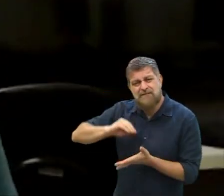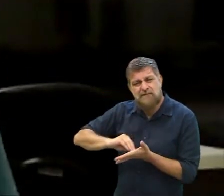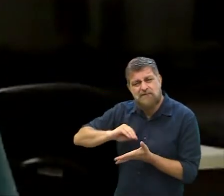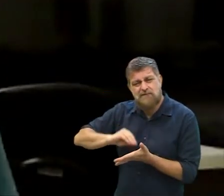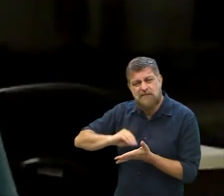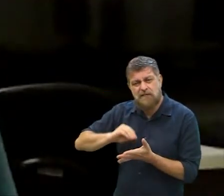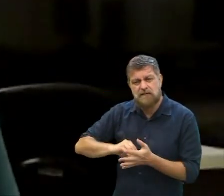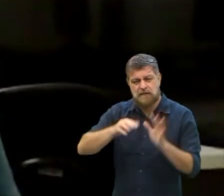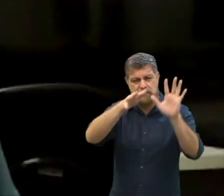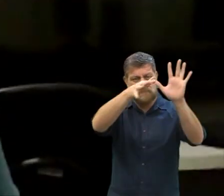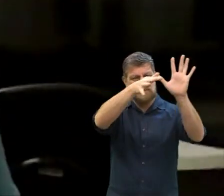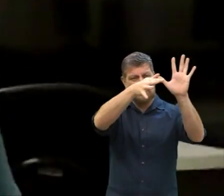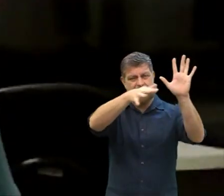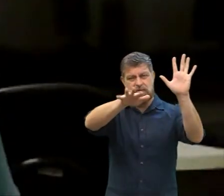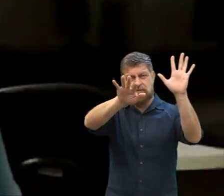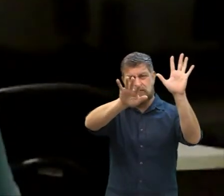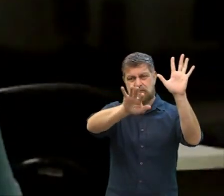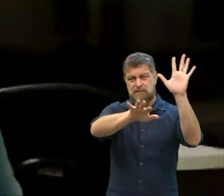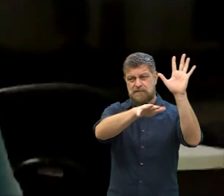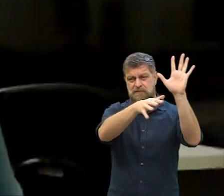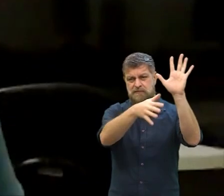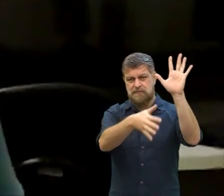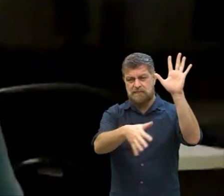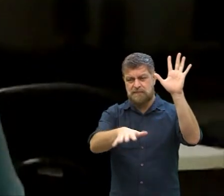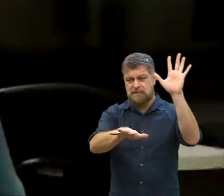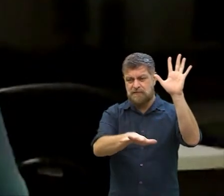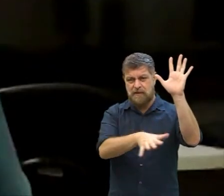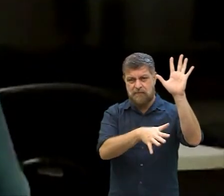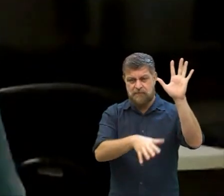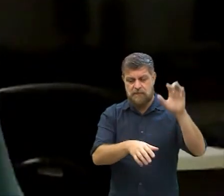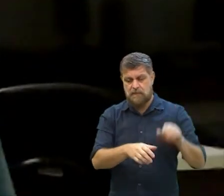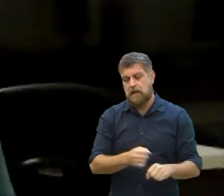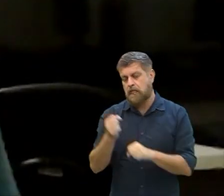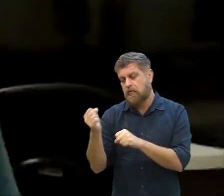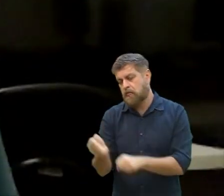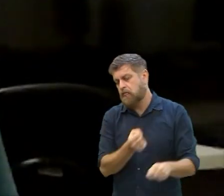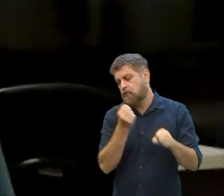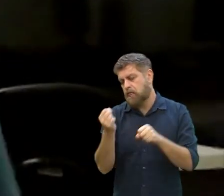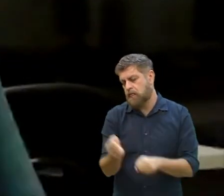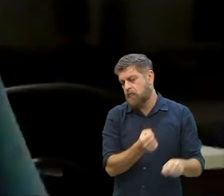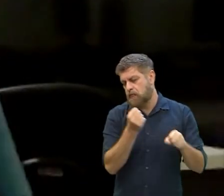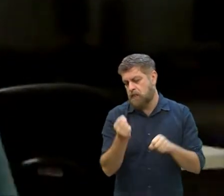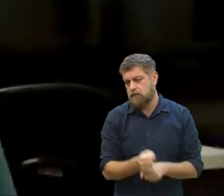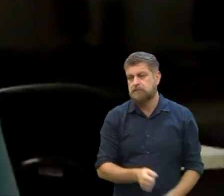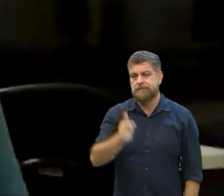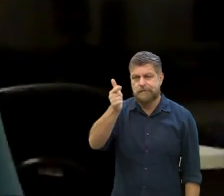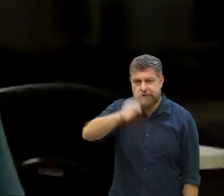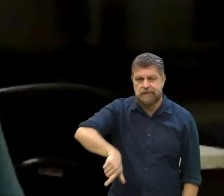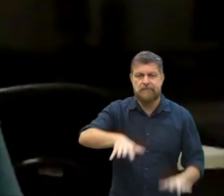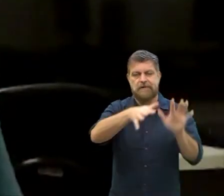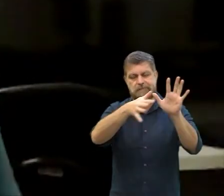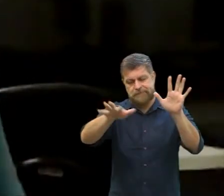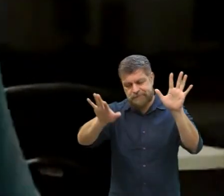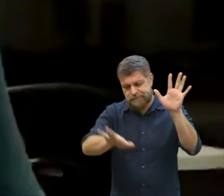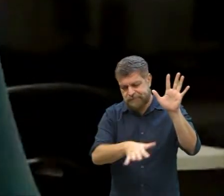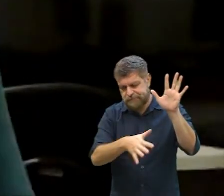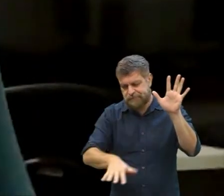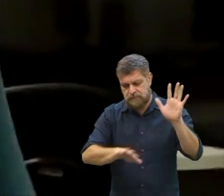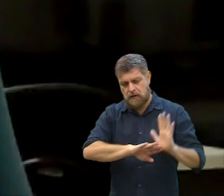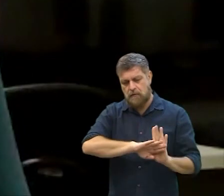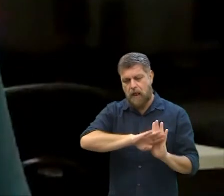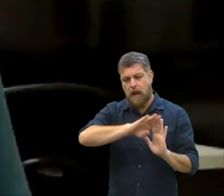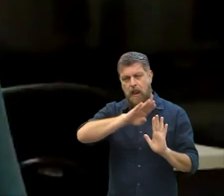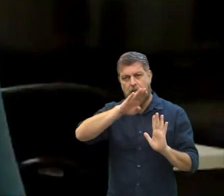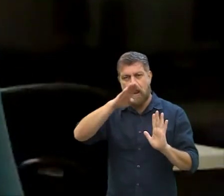Cai muita folha nesse período. As pessoas ficam limpando o quintal e não vence tanto. E alguns têm